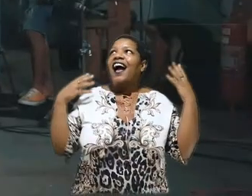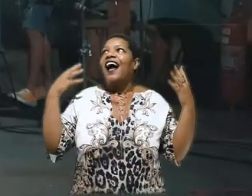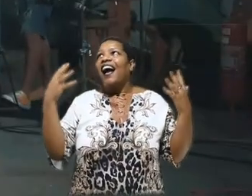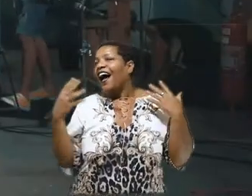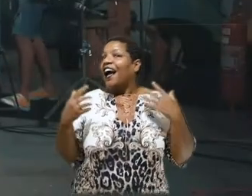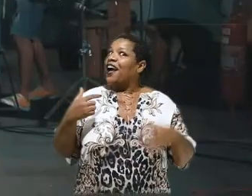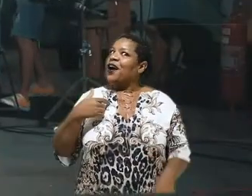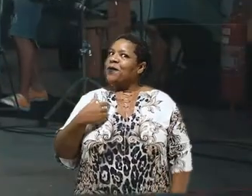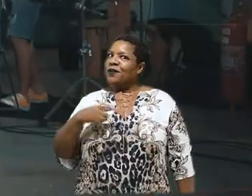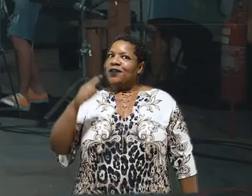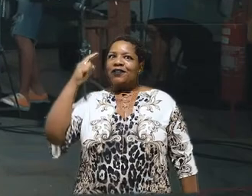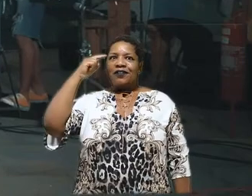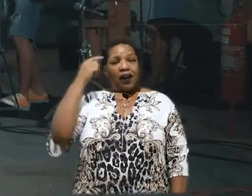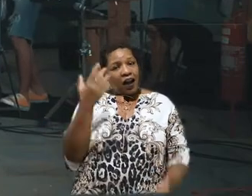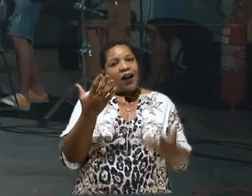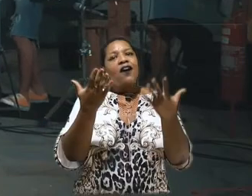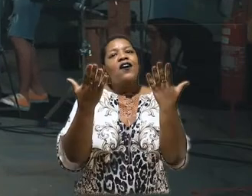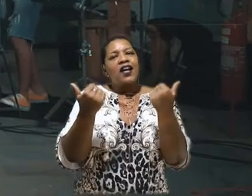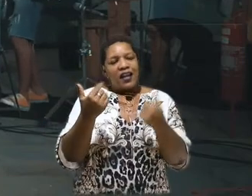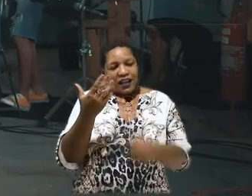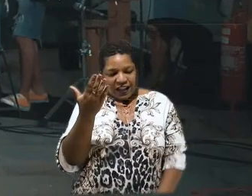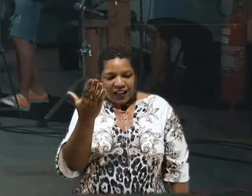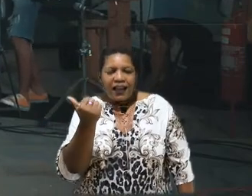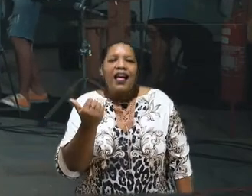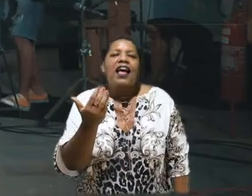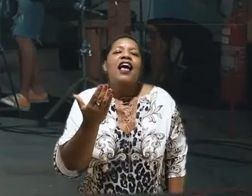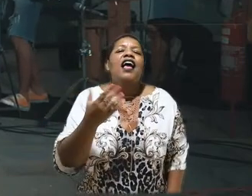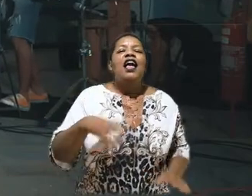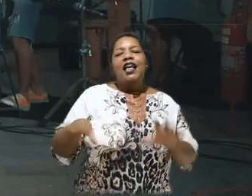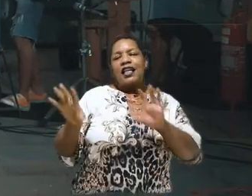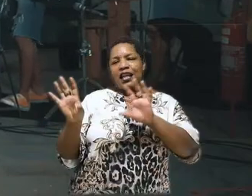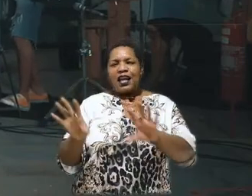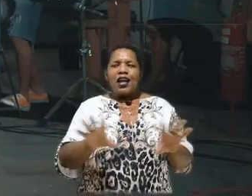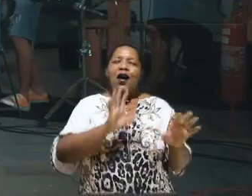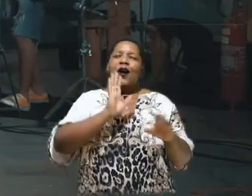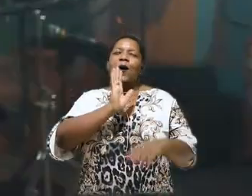E aí o